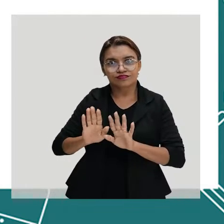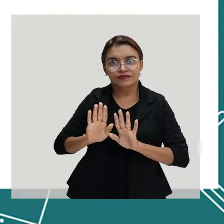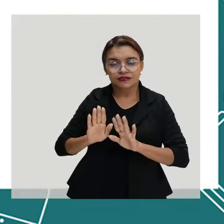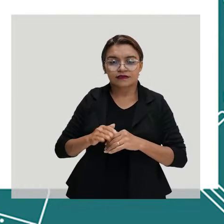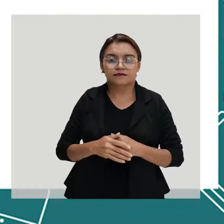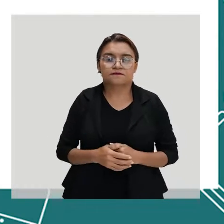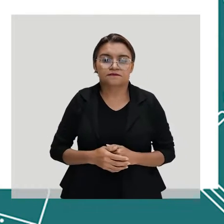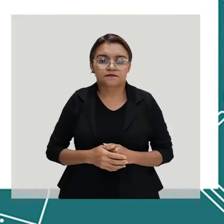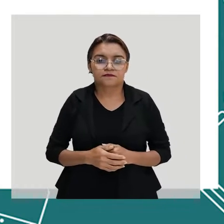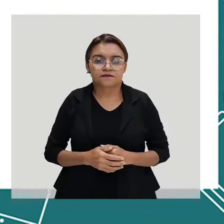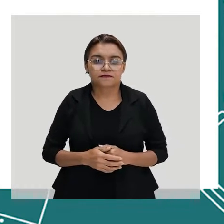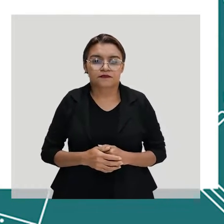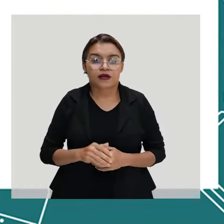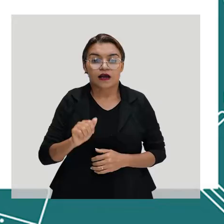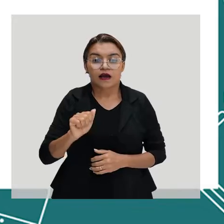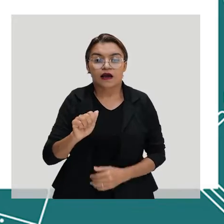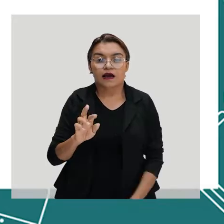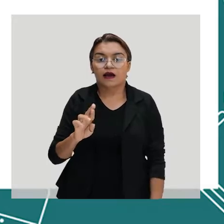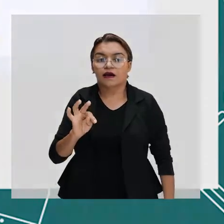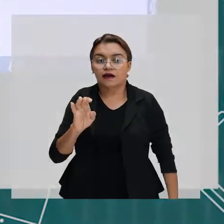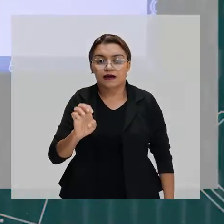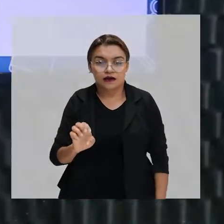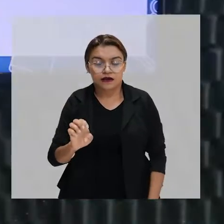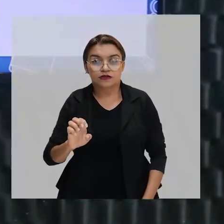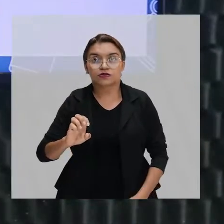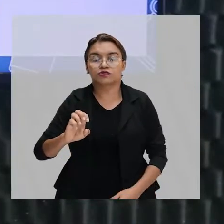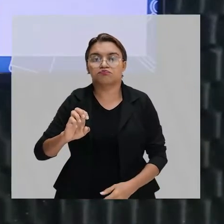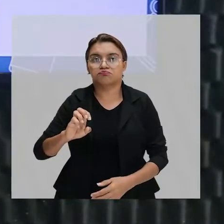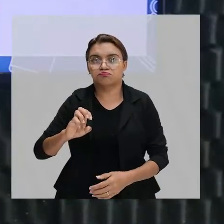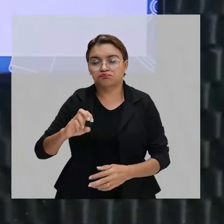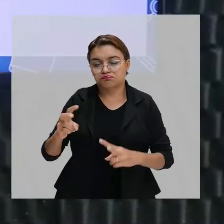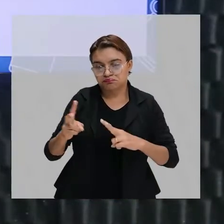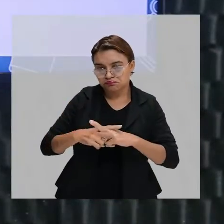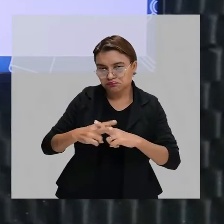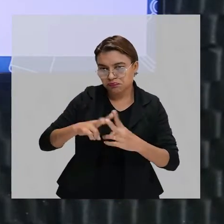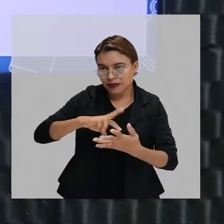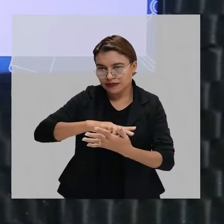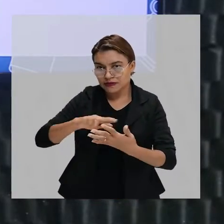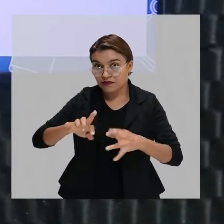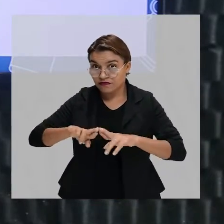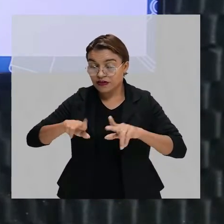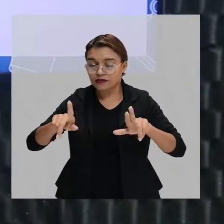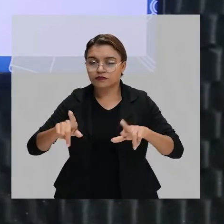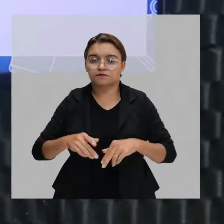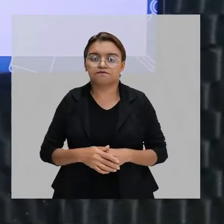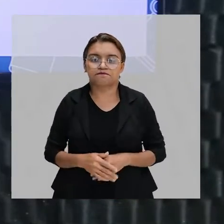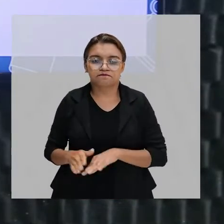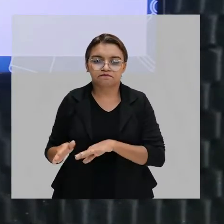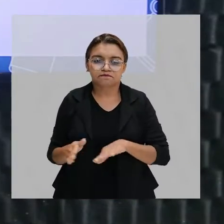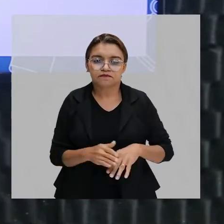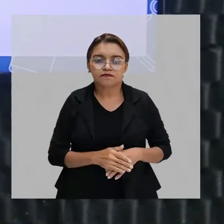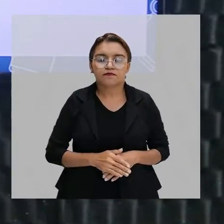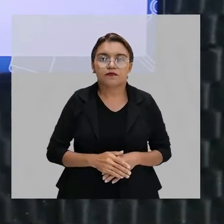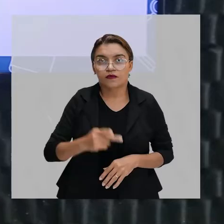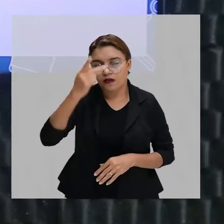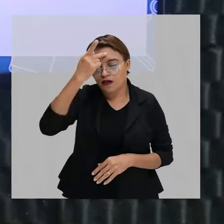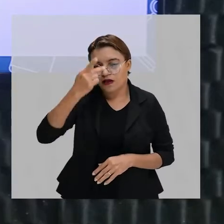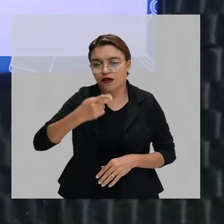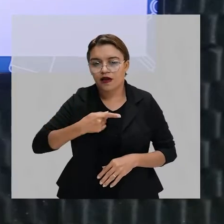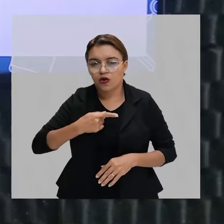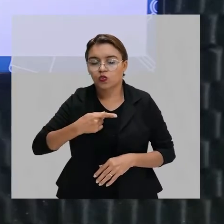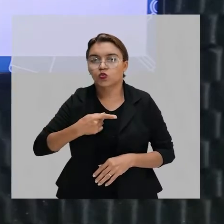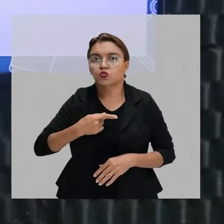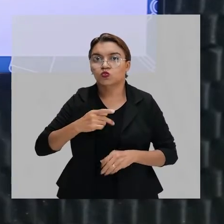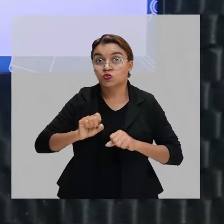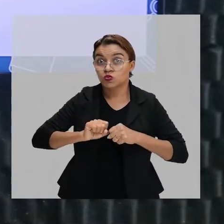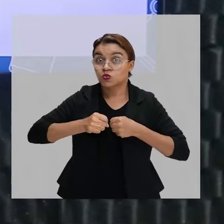da luta porque entre os aspectos físicos e mentais do indivíduo o final do devedor defesa pessoal